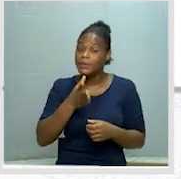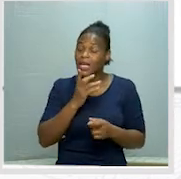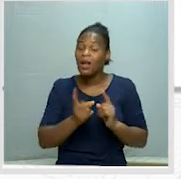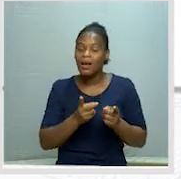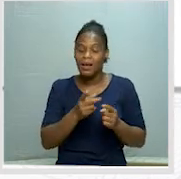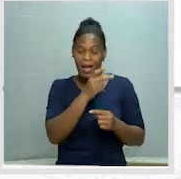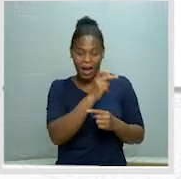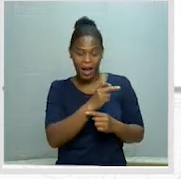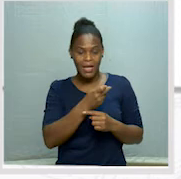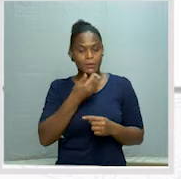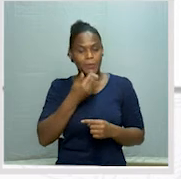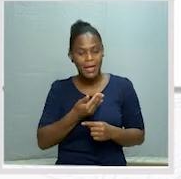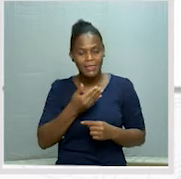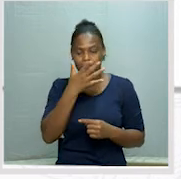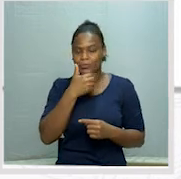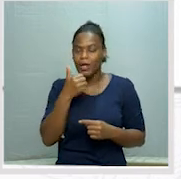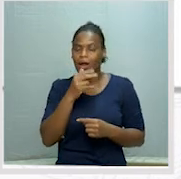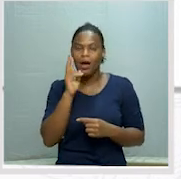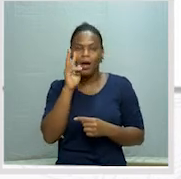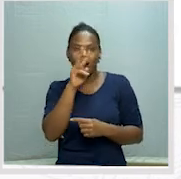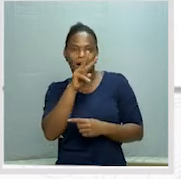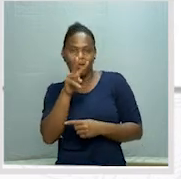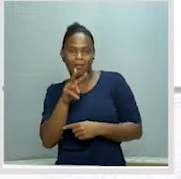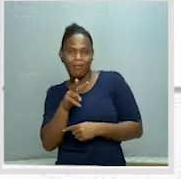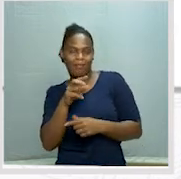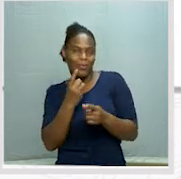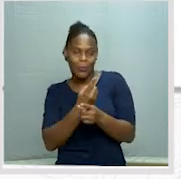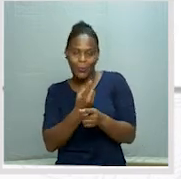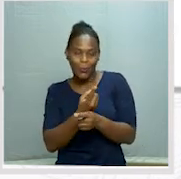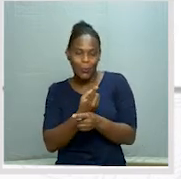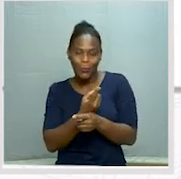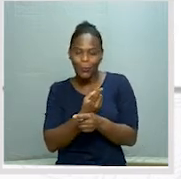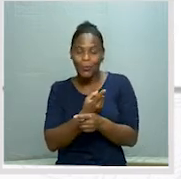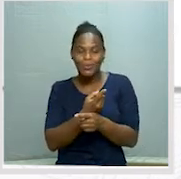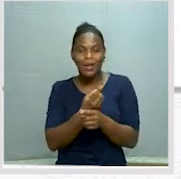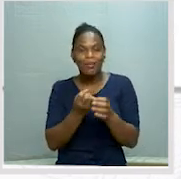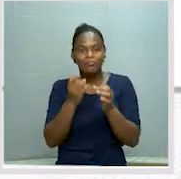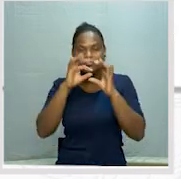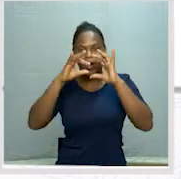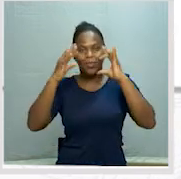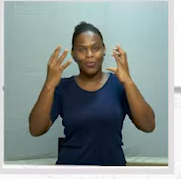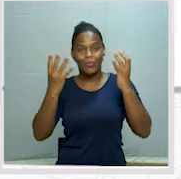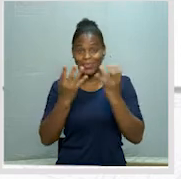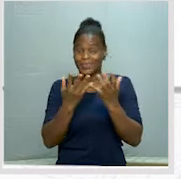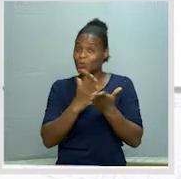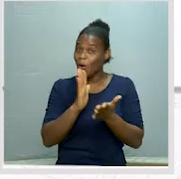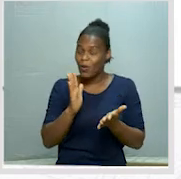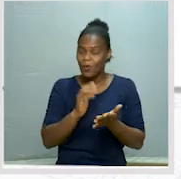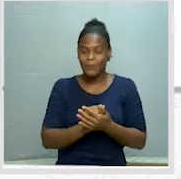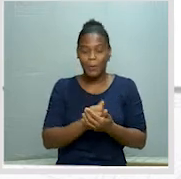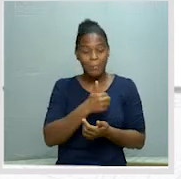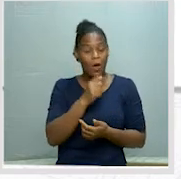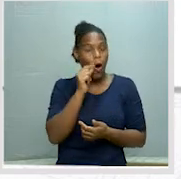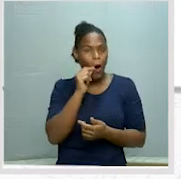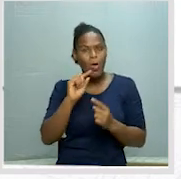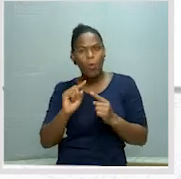linha A experiência estética reduz-se à contemplação dos seres e das coisas da natureza. A linha B,